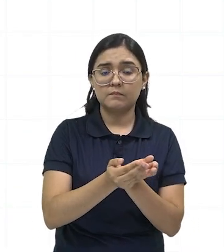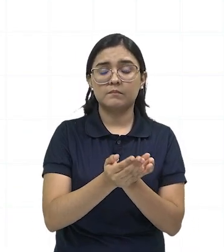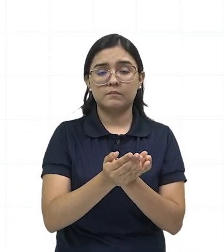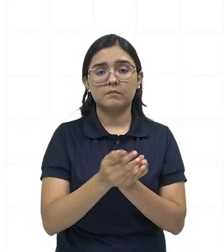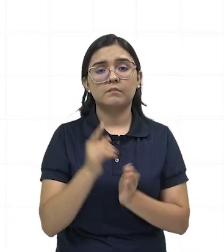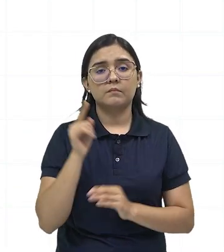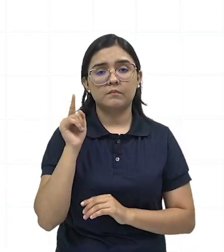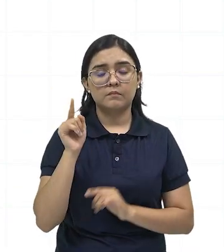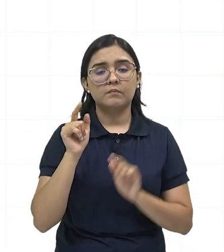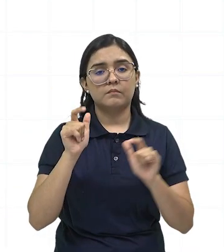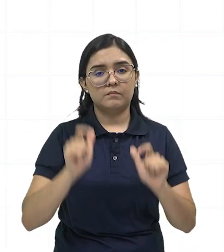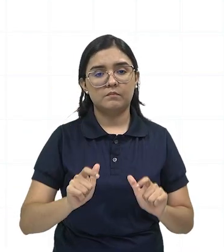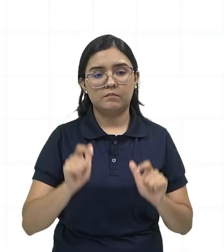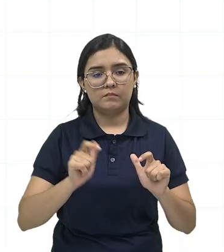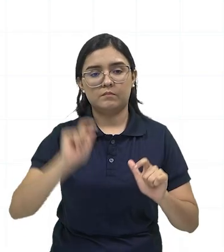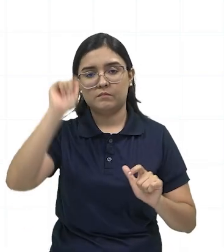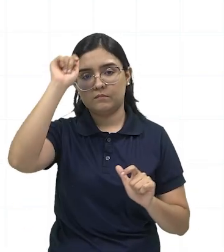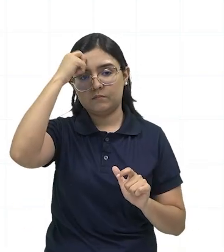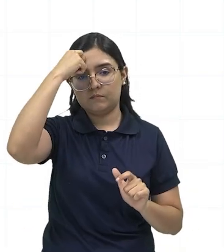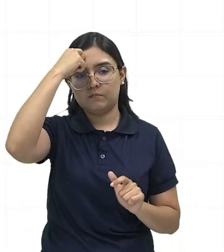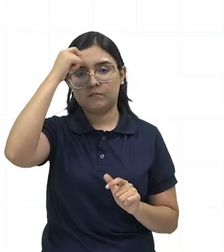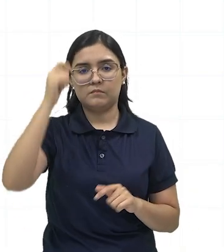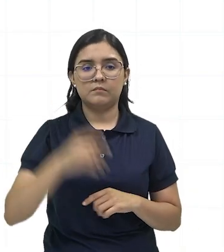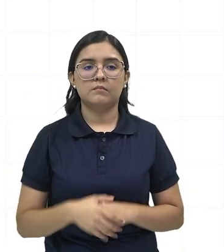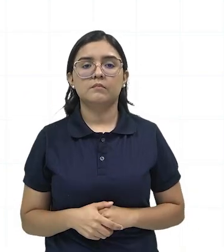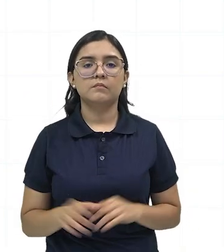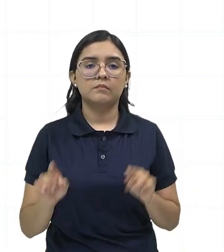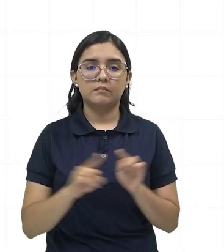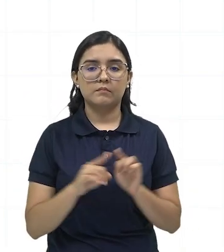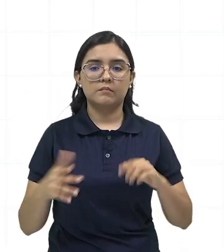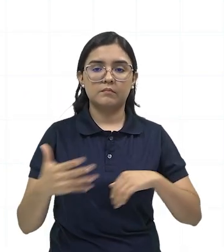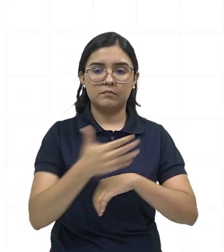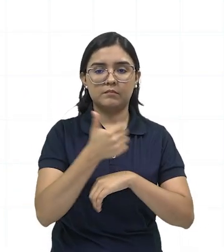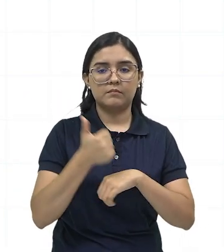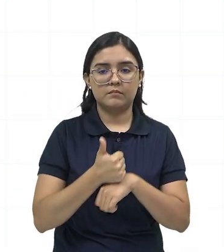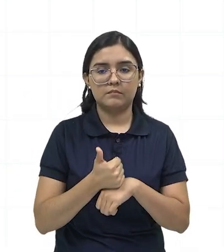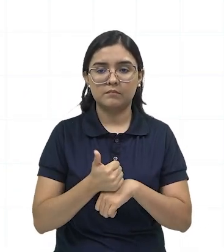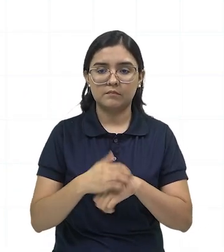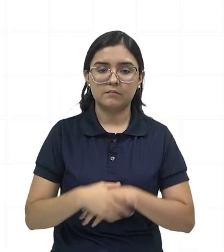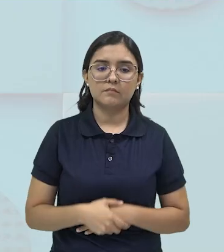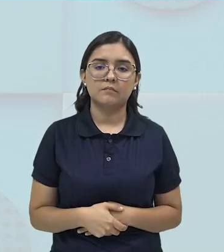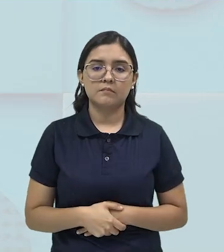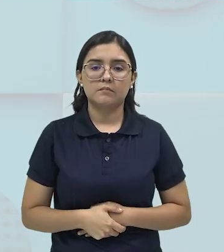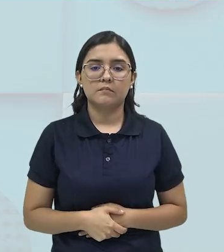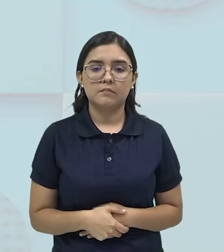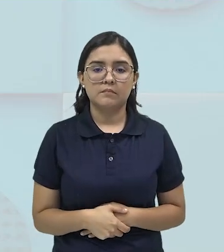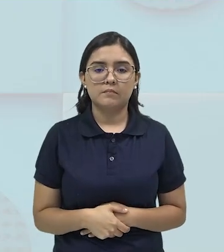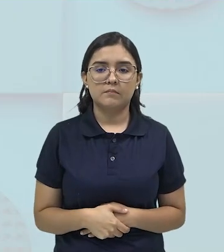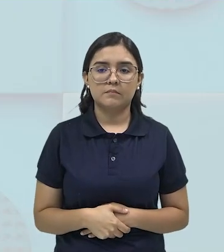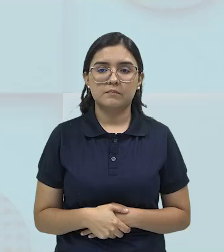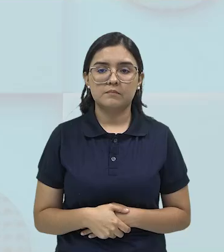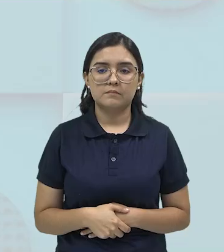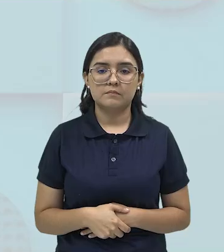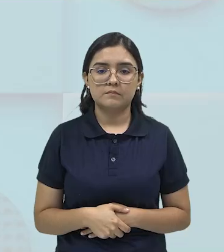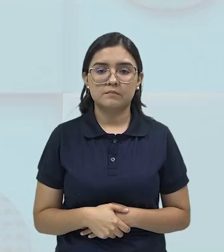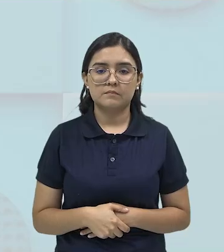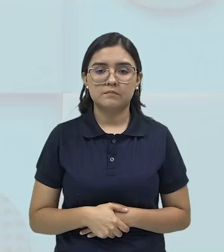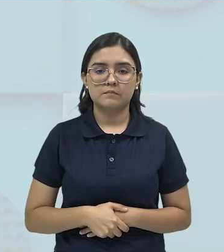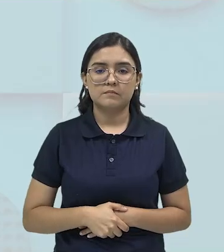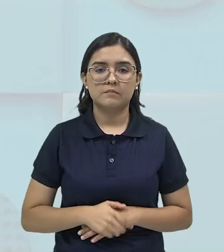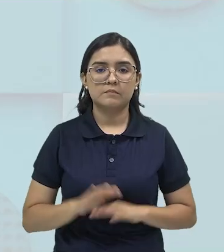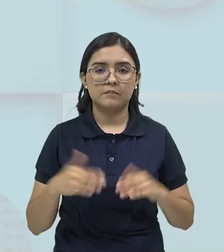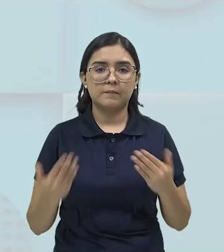e foram para lá também colonizar alguns países africanos. Muito bem. Então,